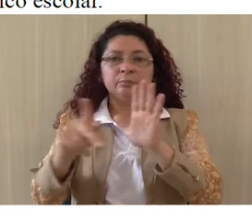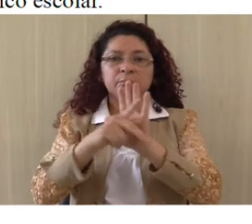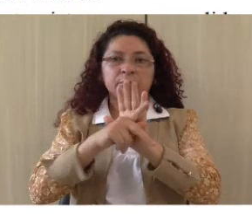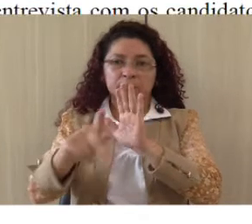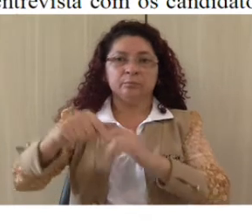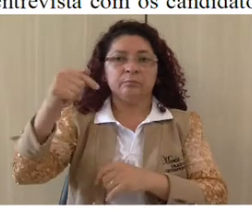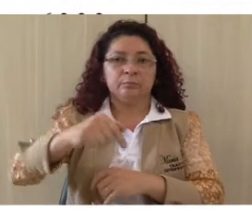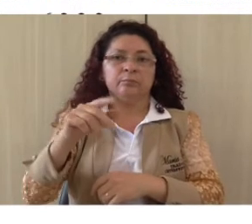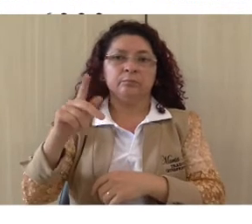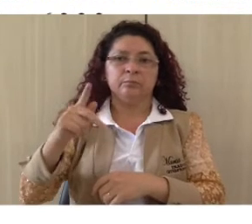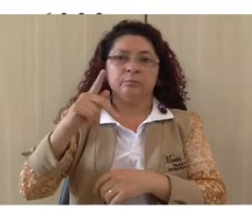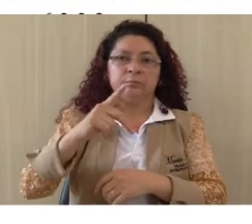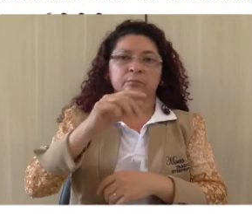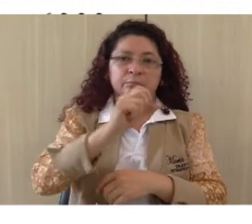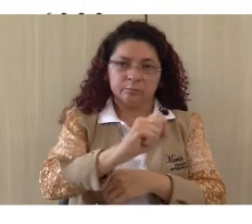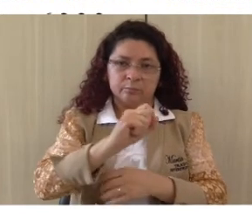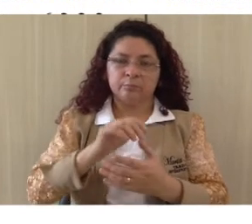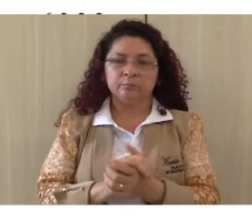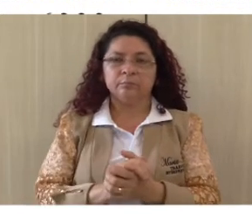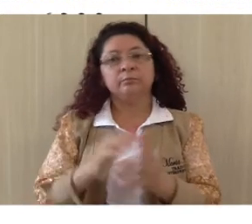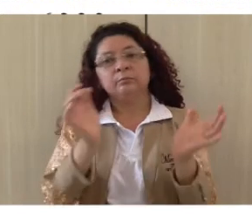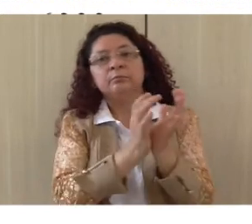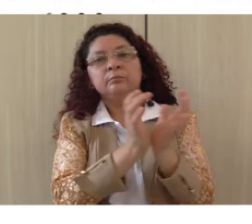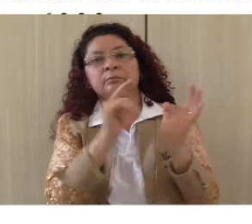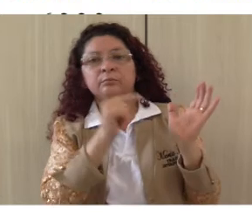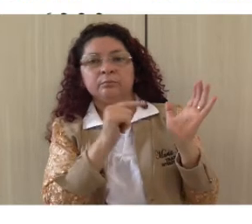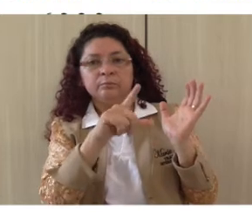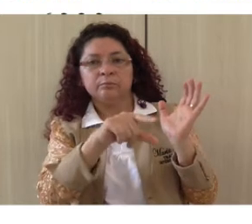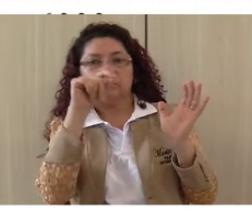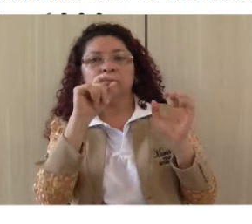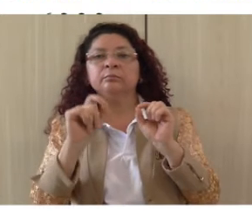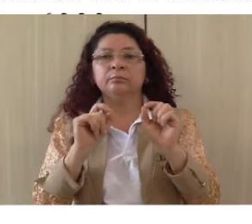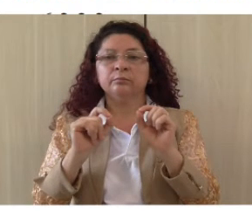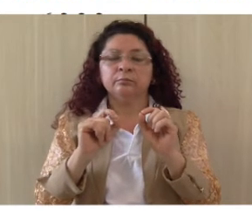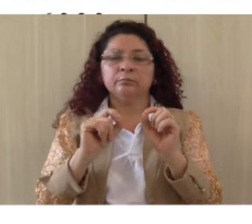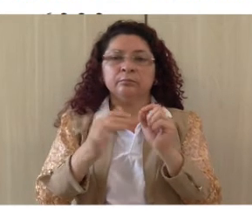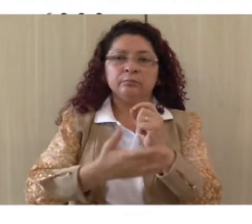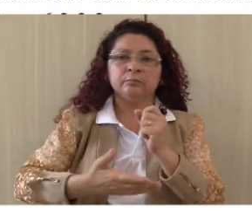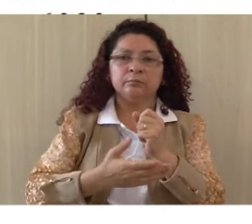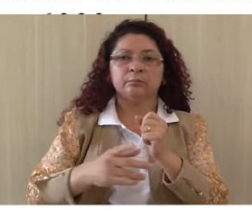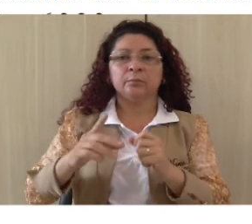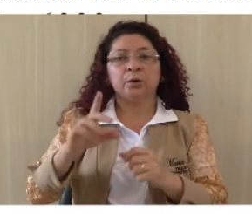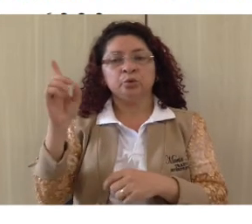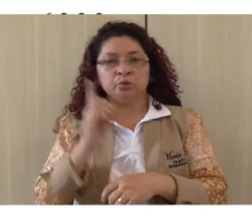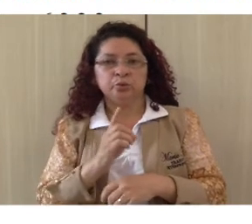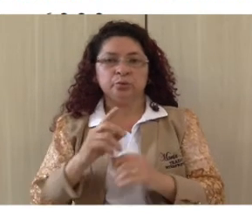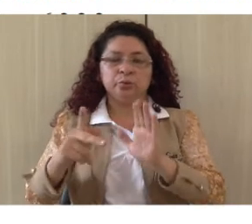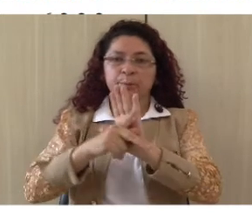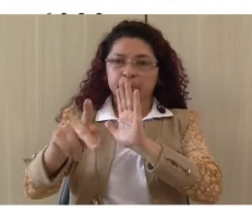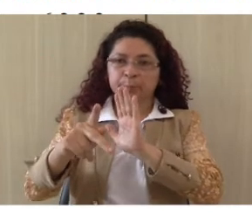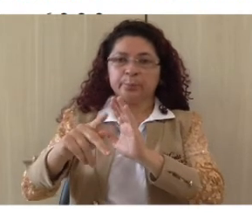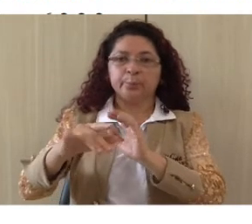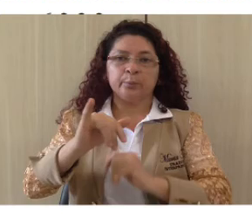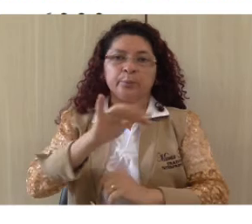este processo seletivo. Esta comissão de seleção foi constituída pela Direção-Geral do Instituto Federal